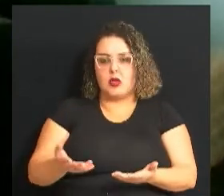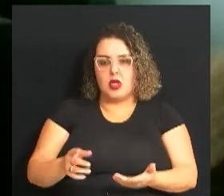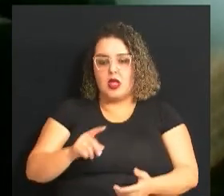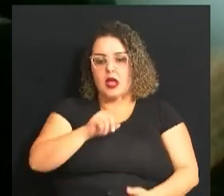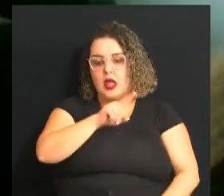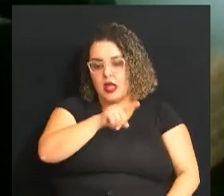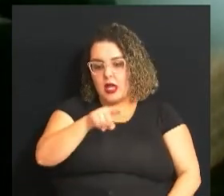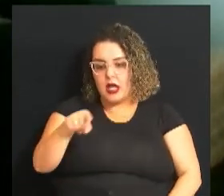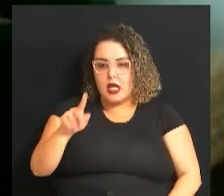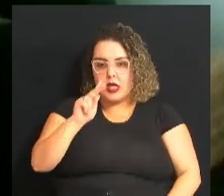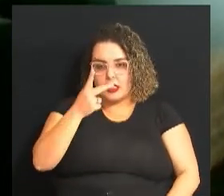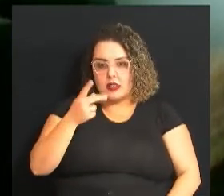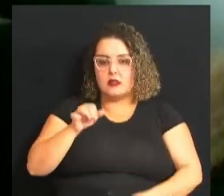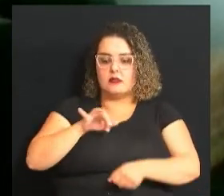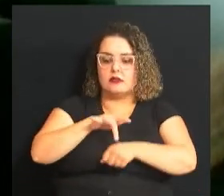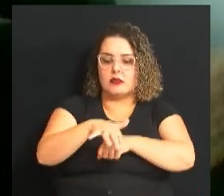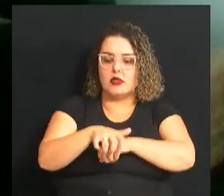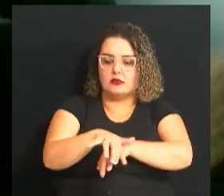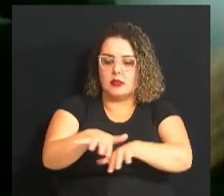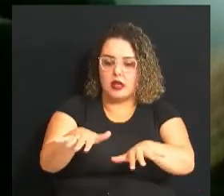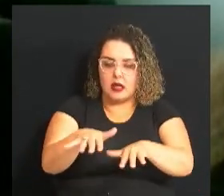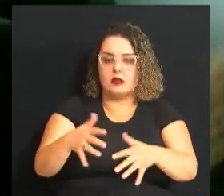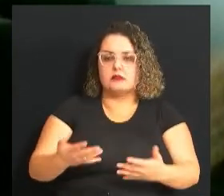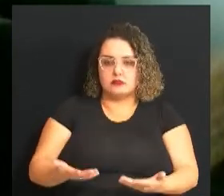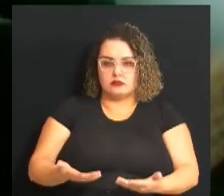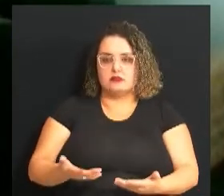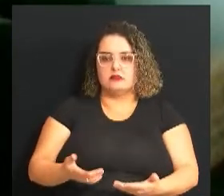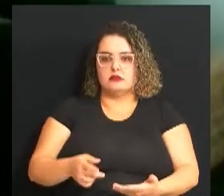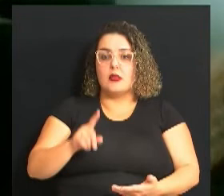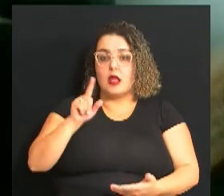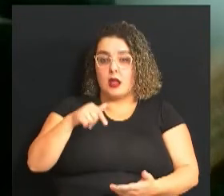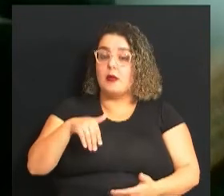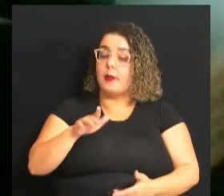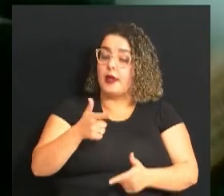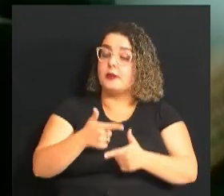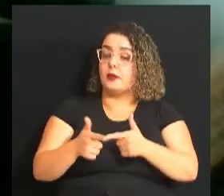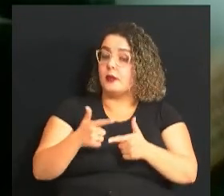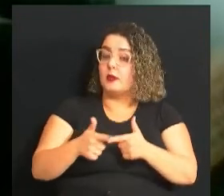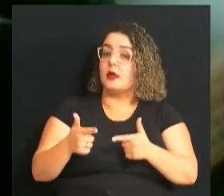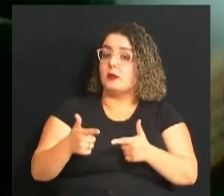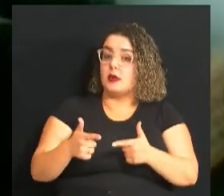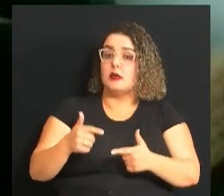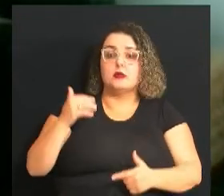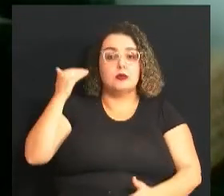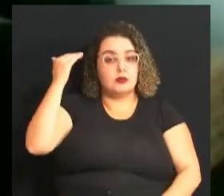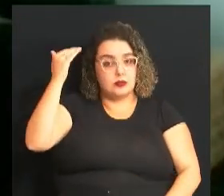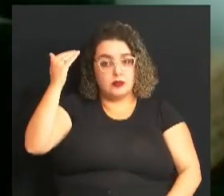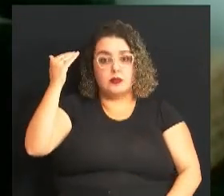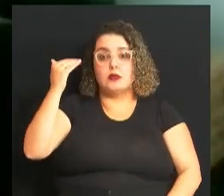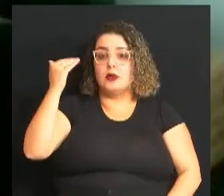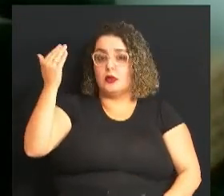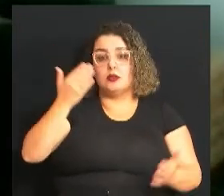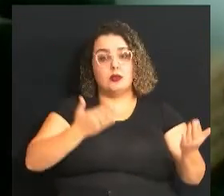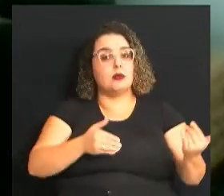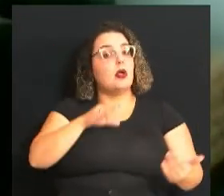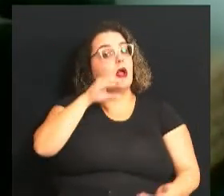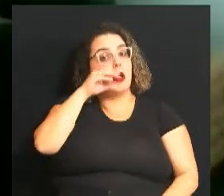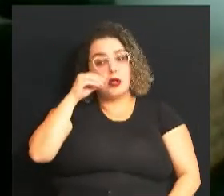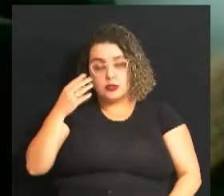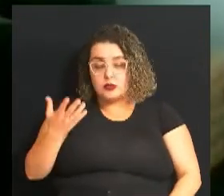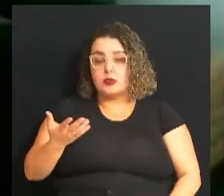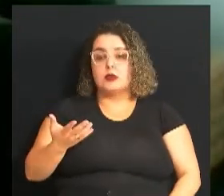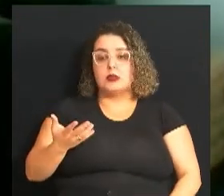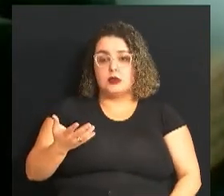hepatites infecciosas, elas acabam sendo mais problemáticas no adulto jovem, adolescente e